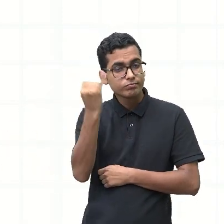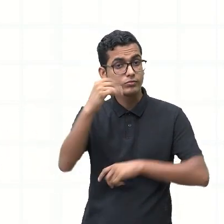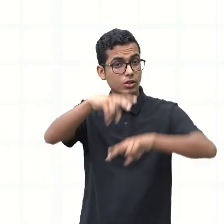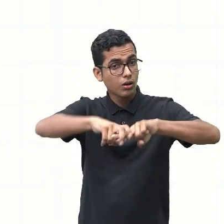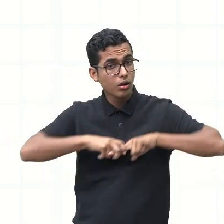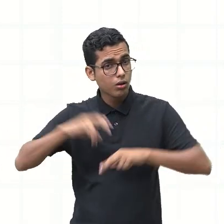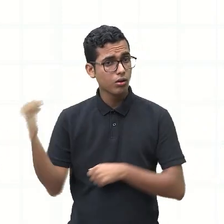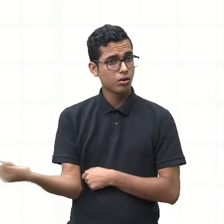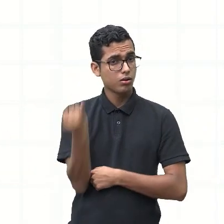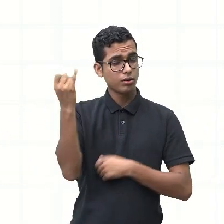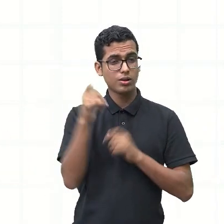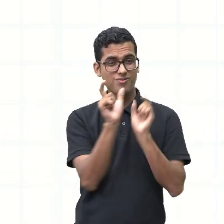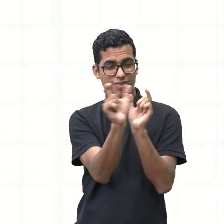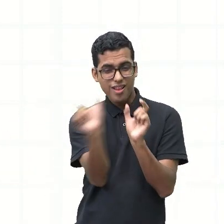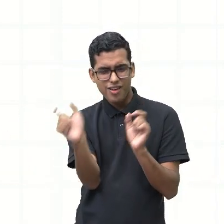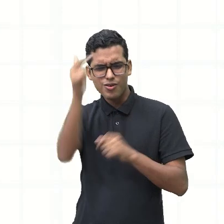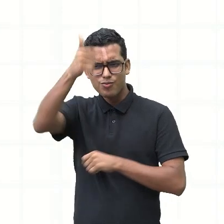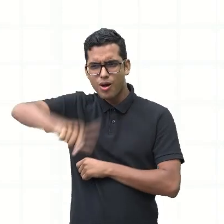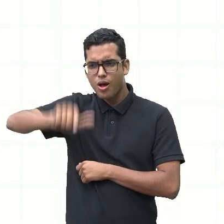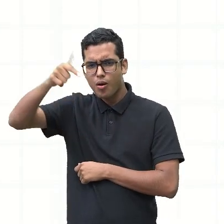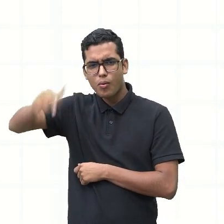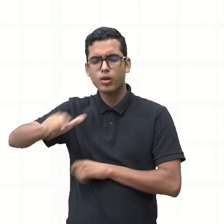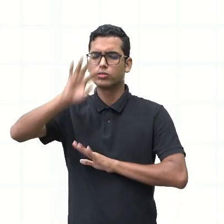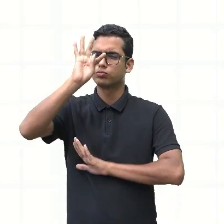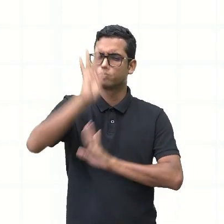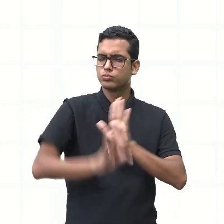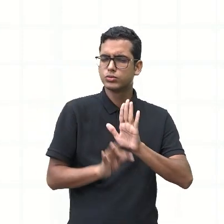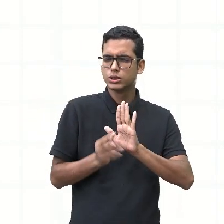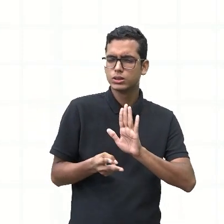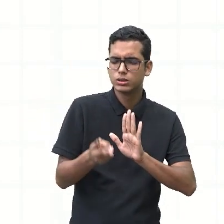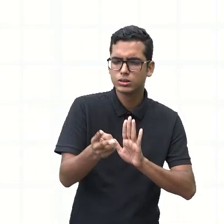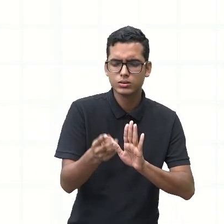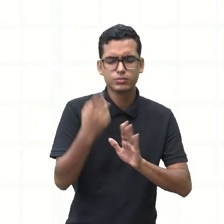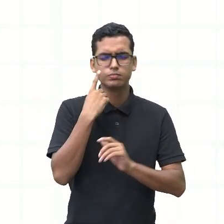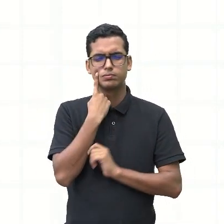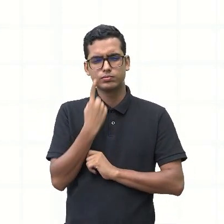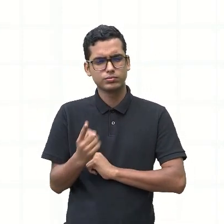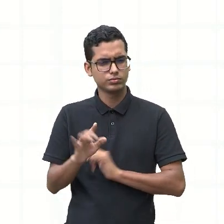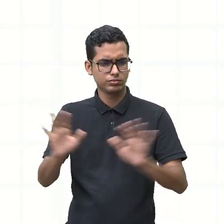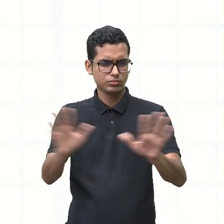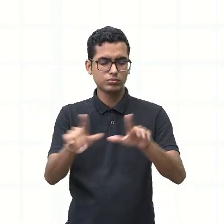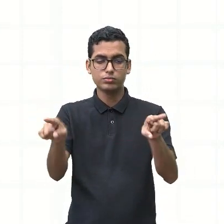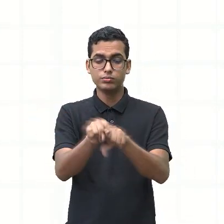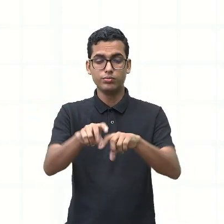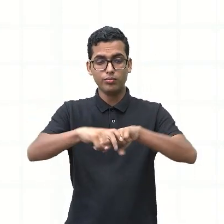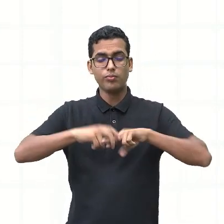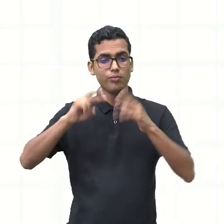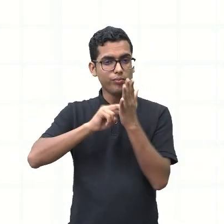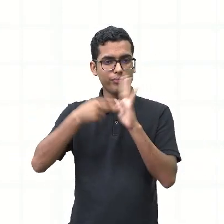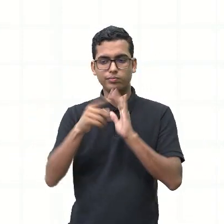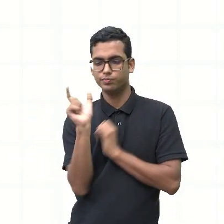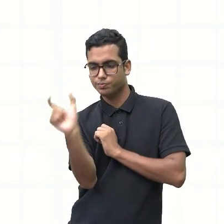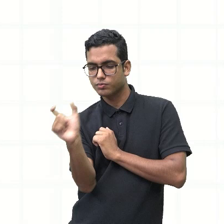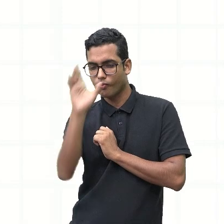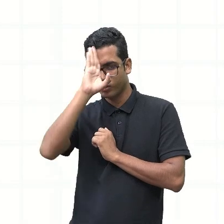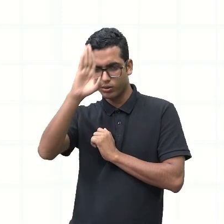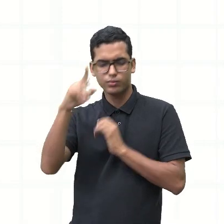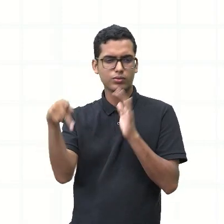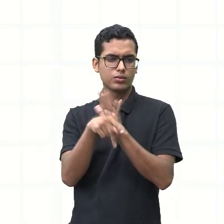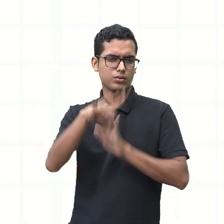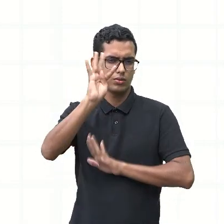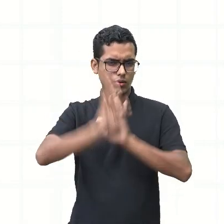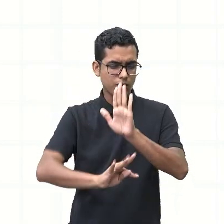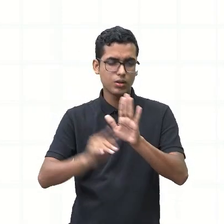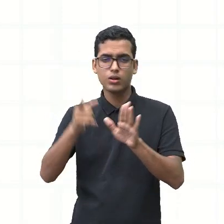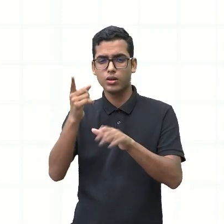é para deixar o texto poluído, se repetindo todo o tempo. Não, é porque aquela palavra é a palavra-chave. E aí que você vai